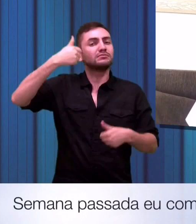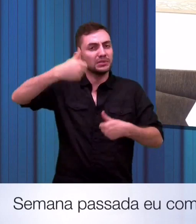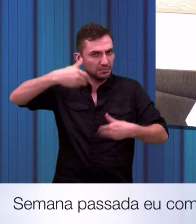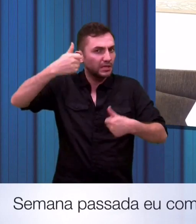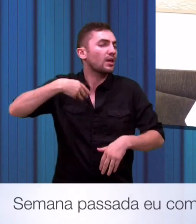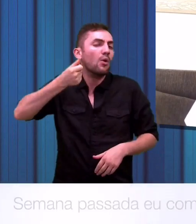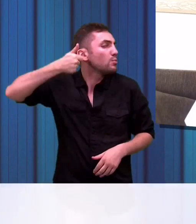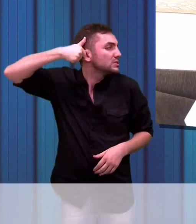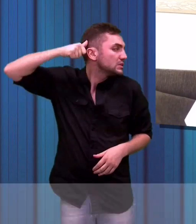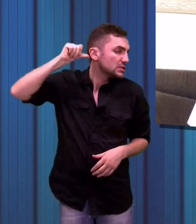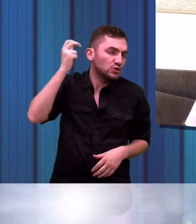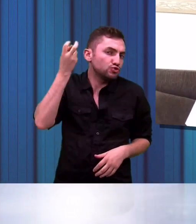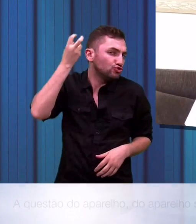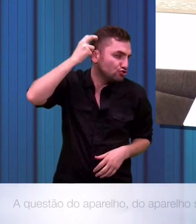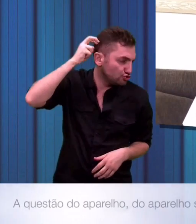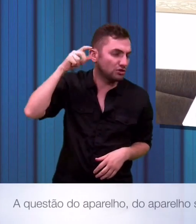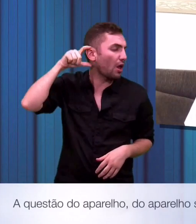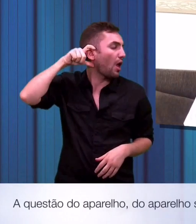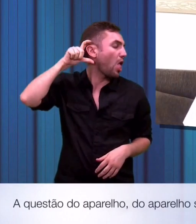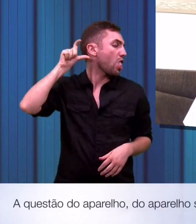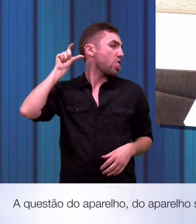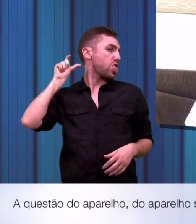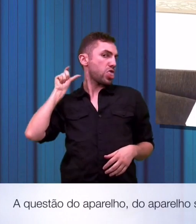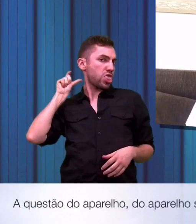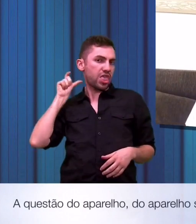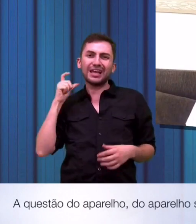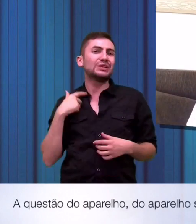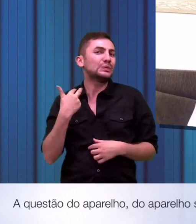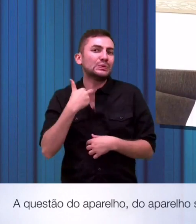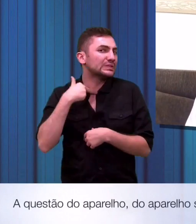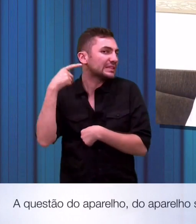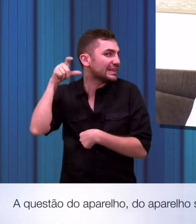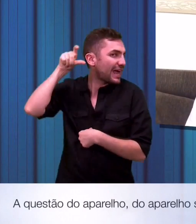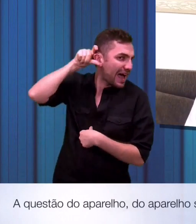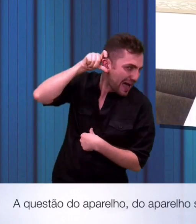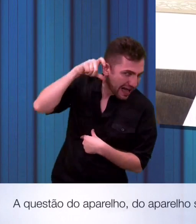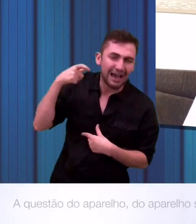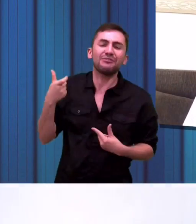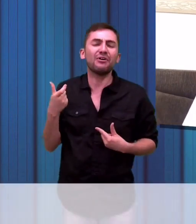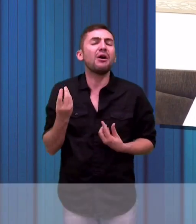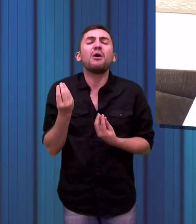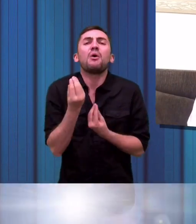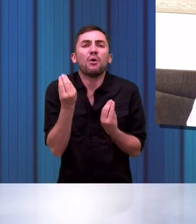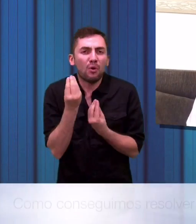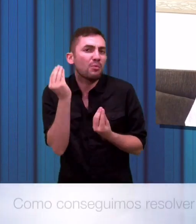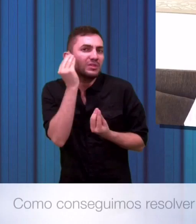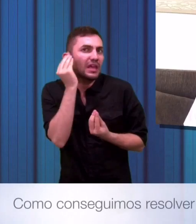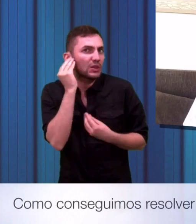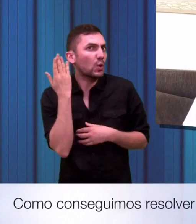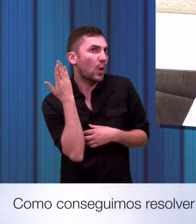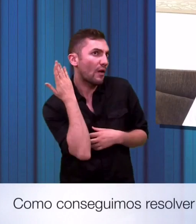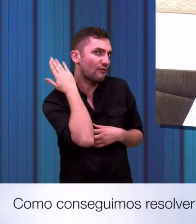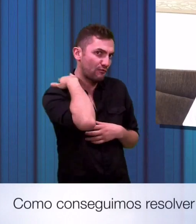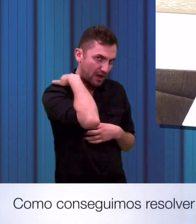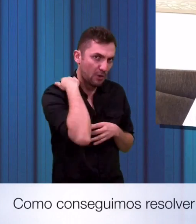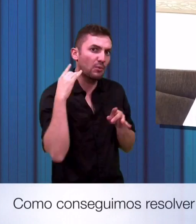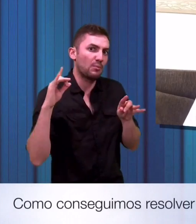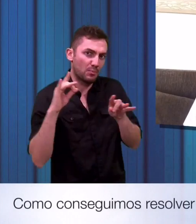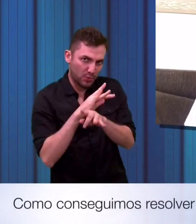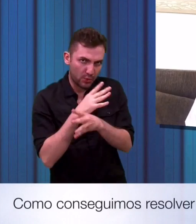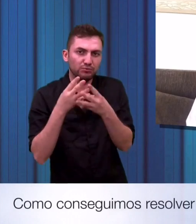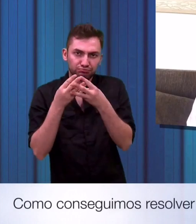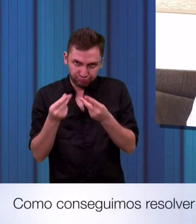a cirurgia do implante coclear, a questão do aparelho ser grande, que não parava na orelha do Guilherme, como a gente conseguiu resolver